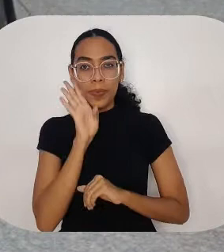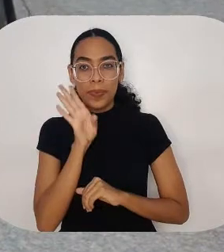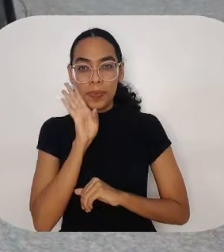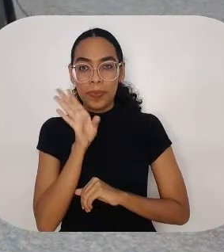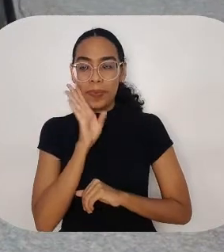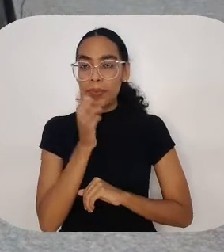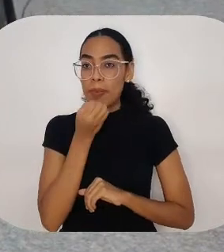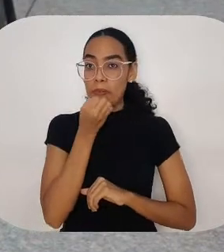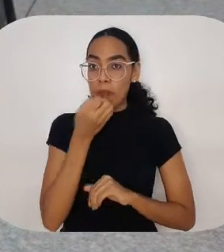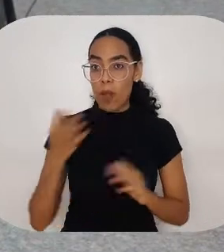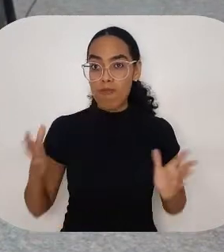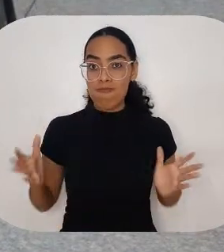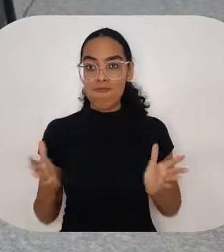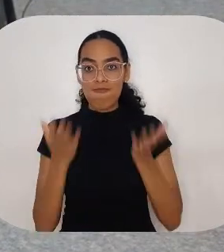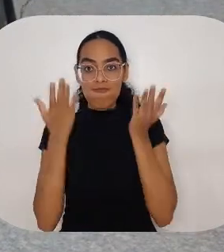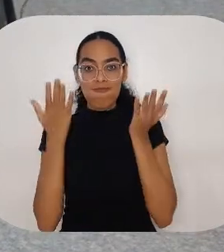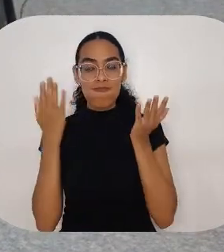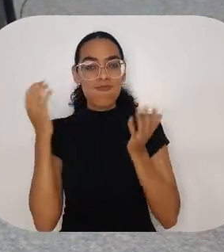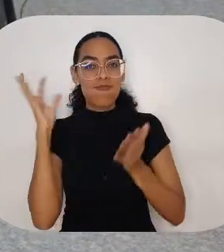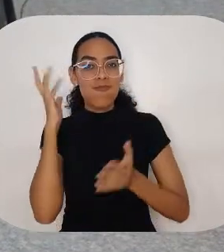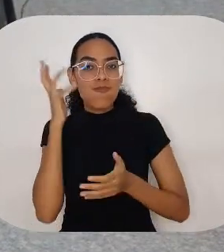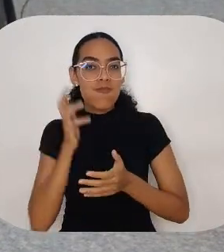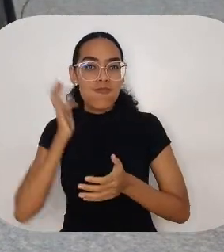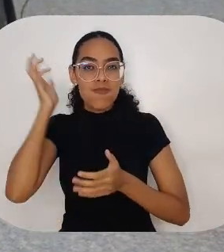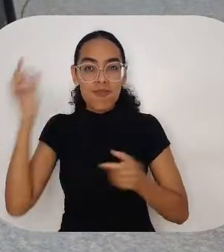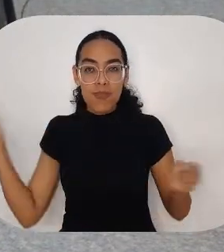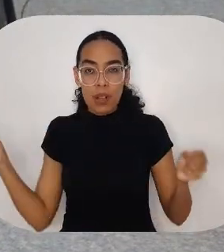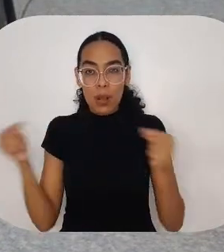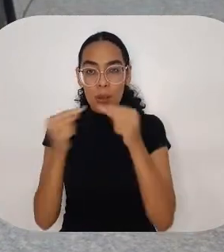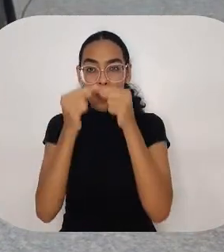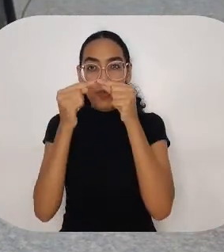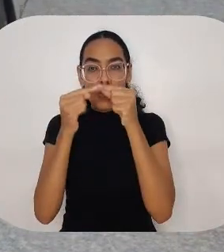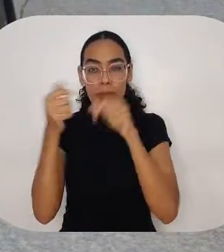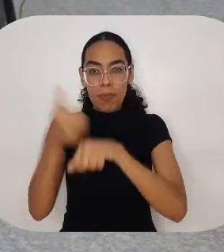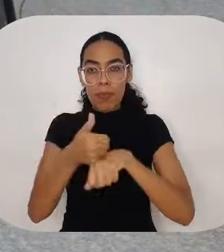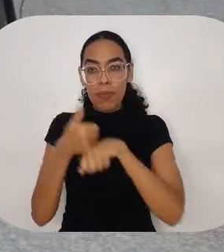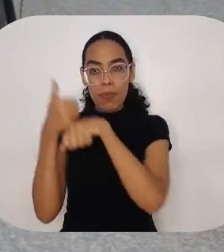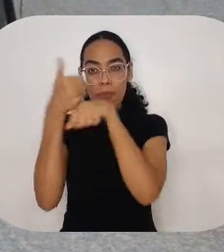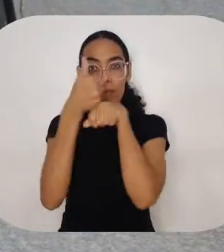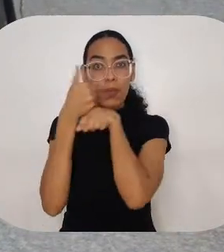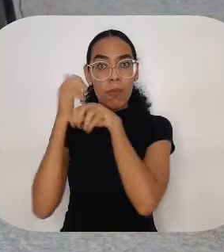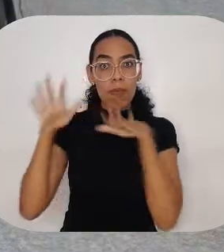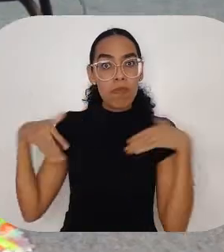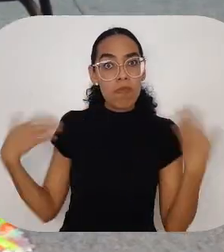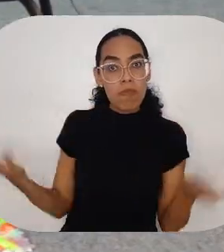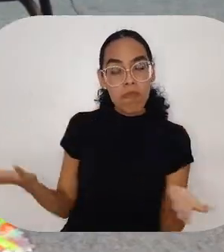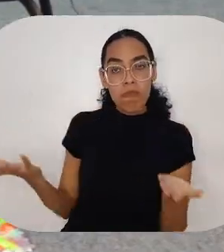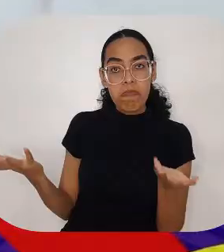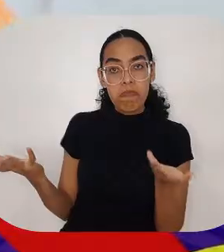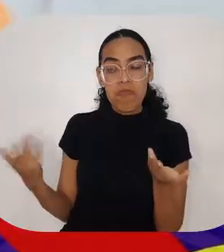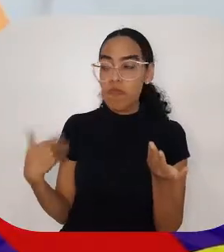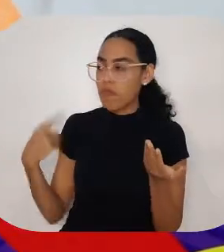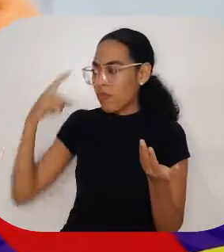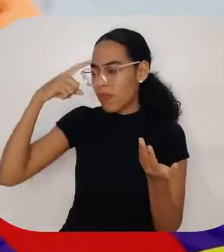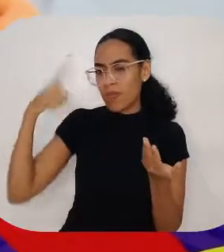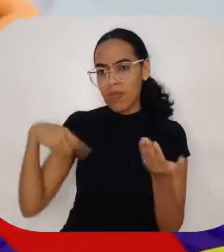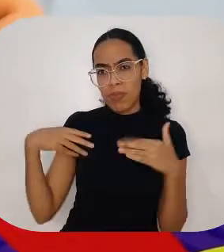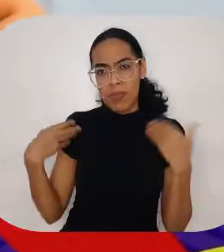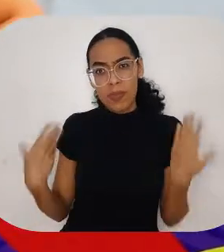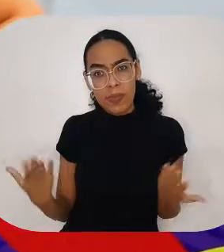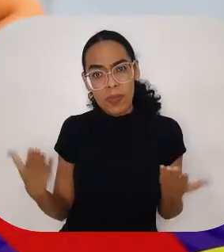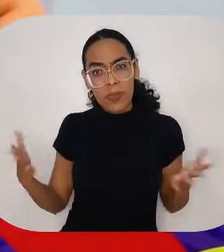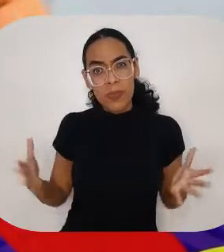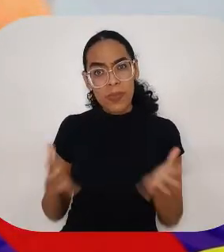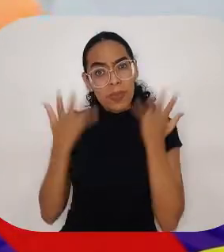Que coisa maravilhosa essa musiquinha. Sabe que essa música me lembra a melhor festa do ano? Qual? Ah, não sabe não